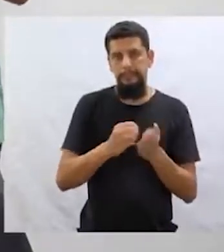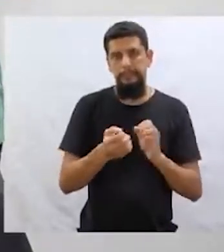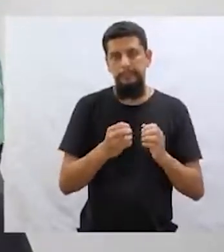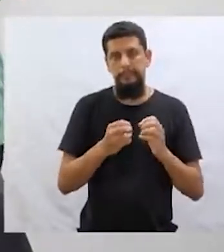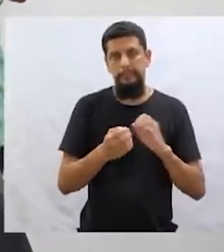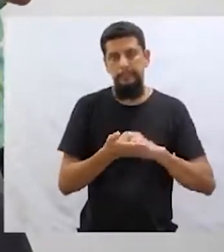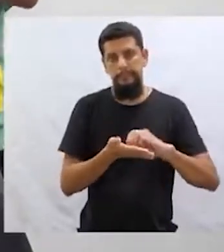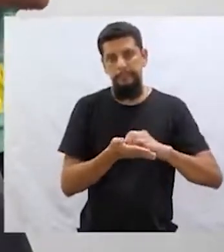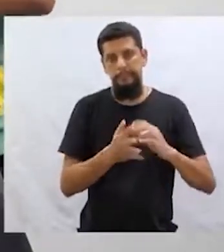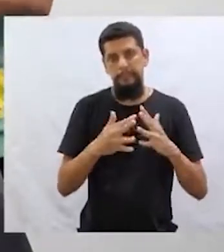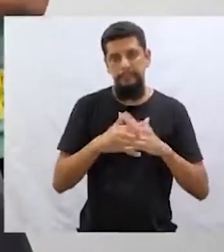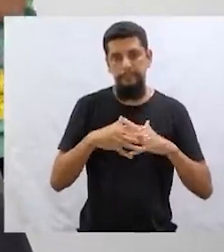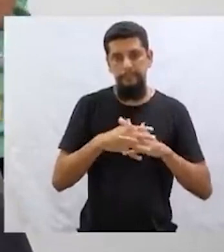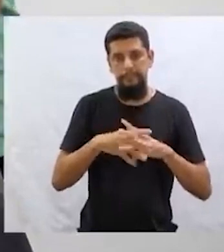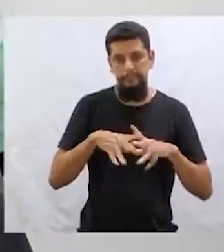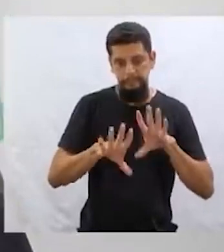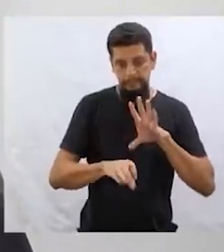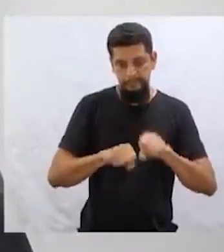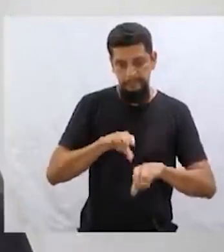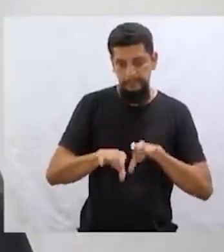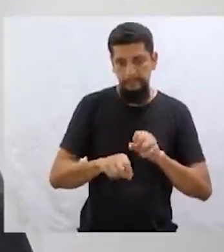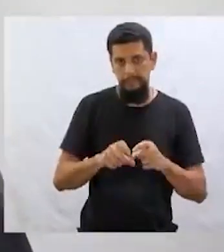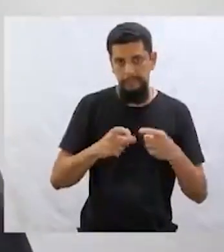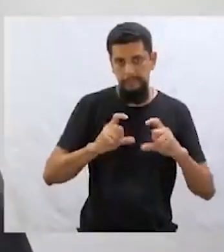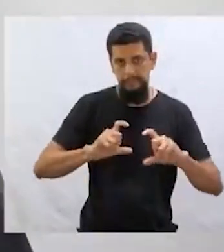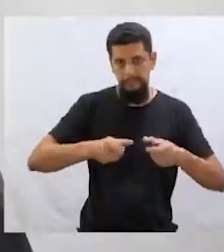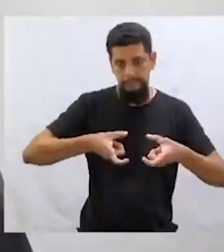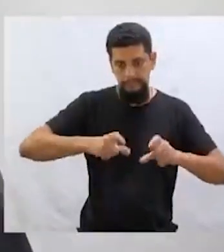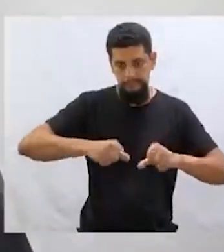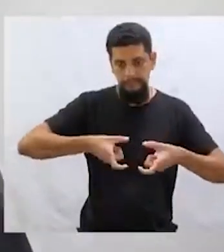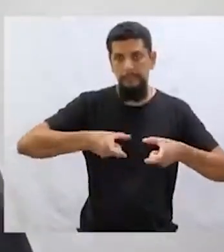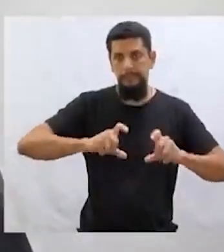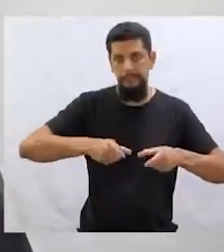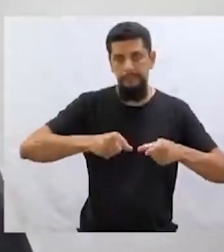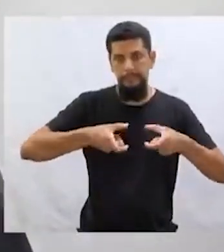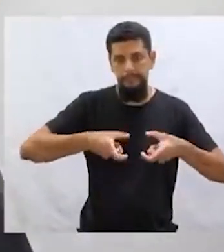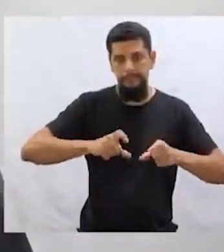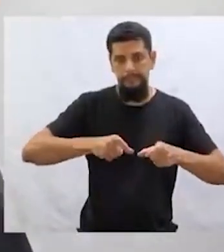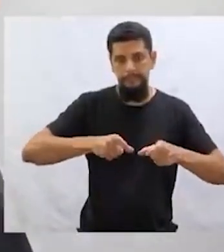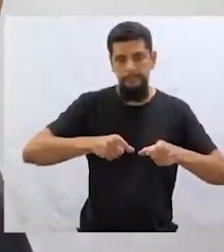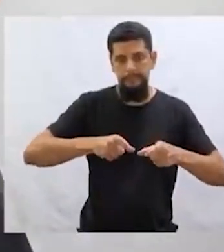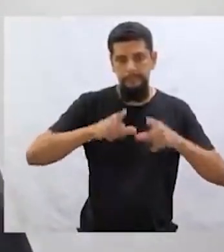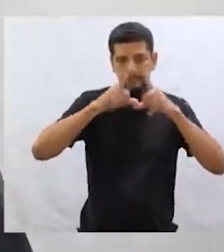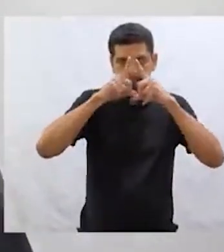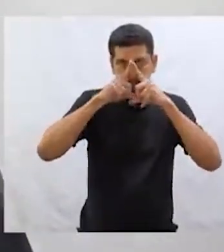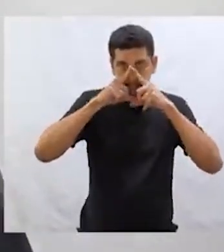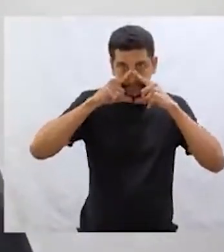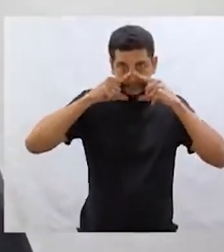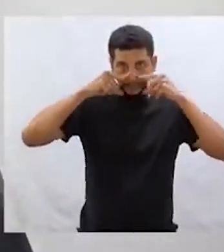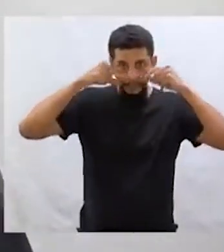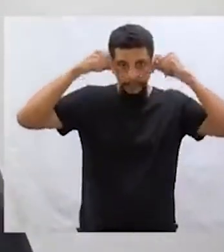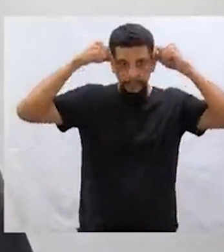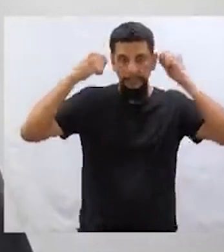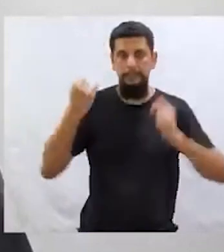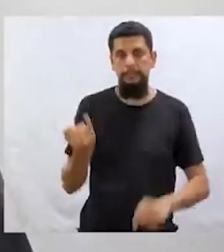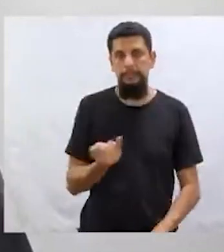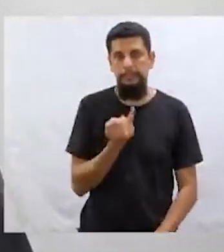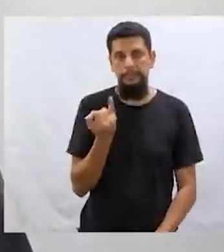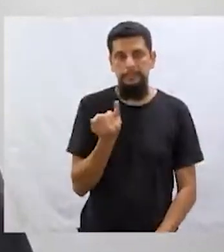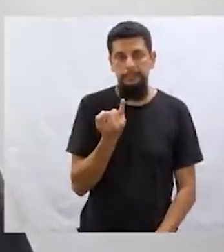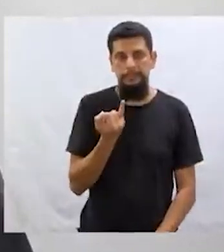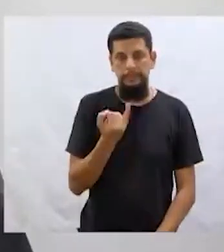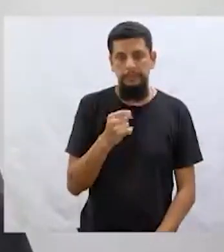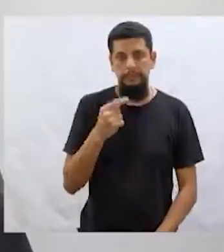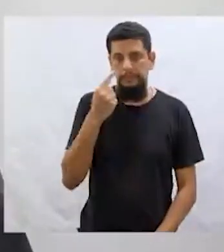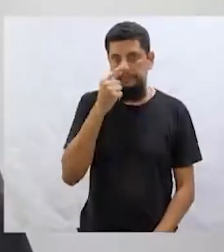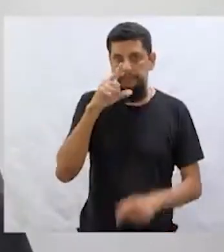pontinha, entre os dedos. E pegar a nossa máscara. Lembrando que é sempre pelo elástico. E é muito importante, pessoal.